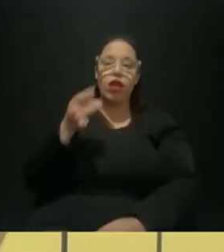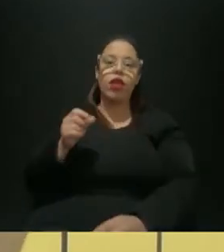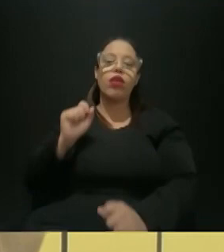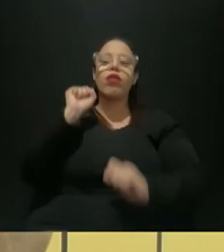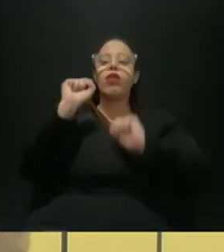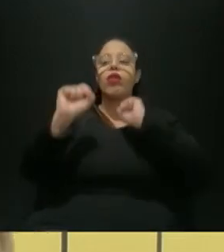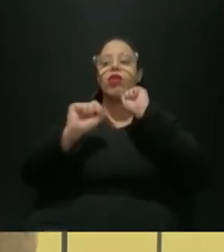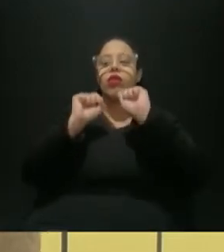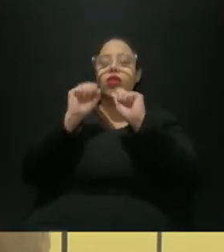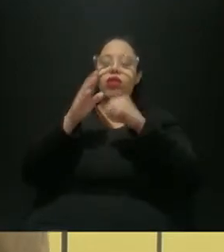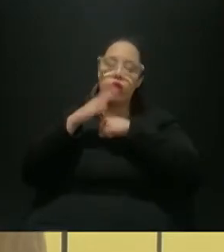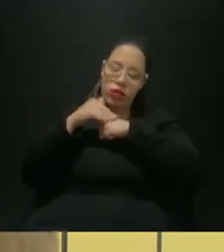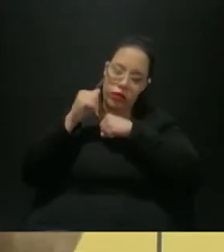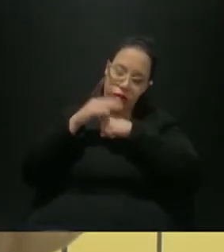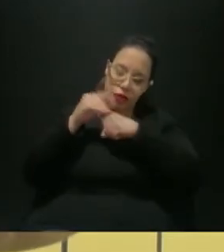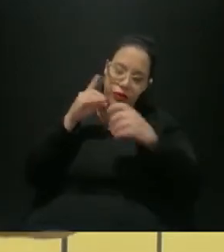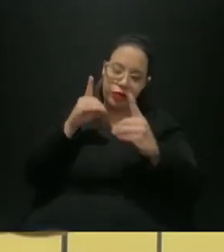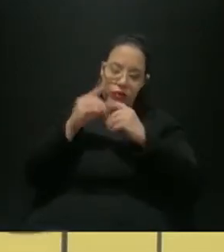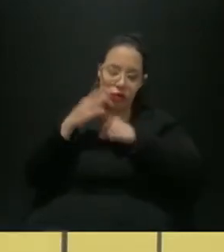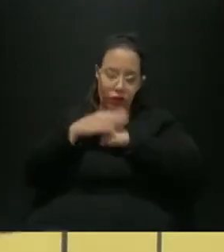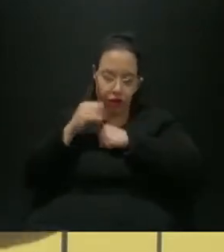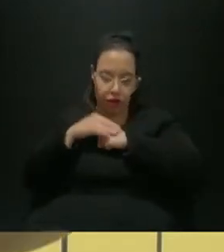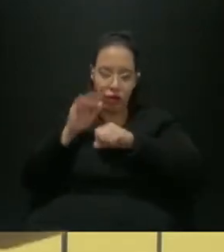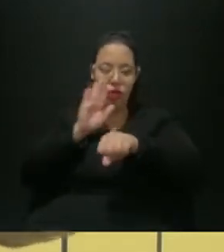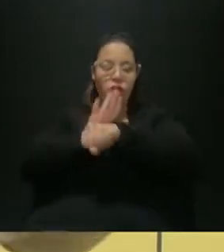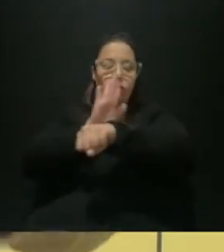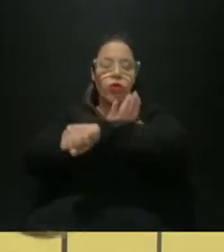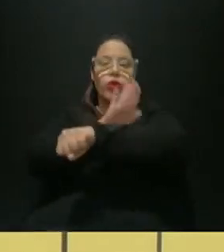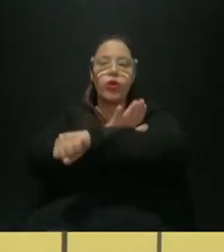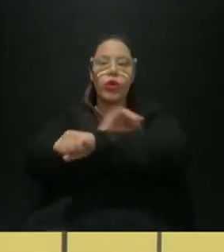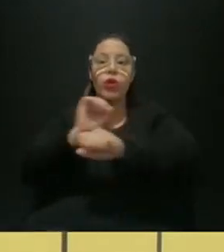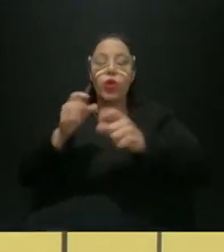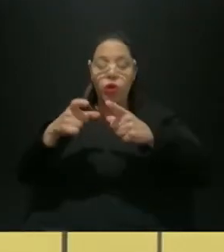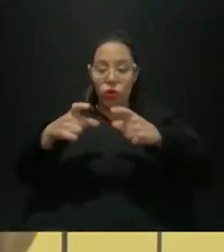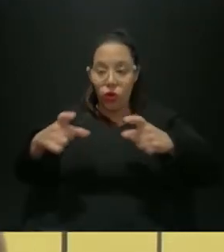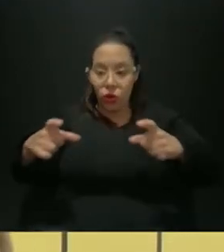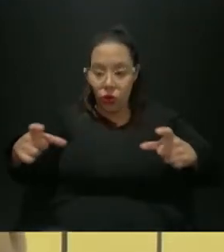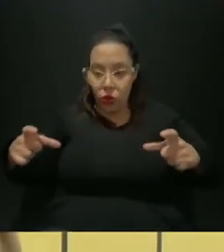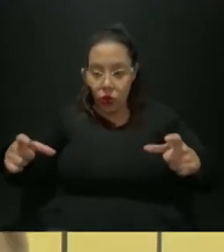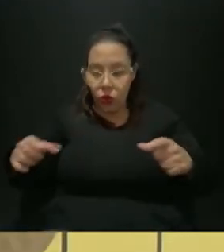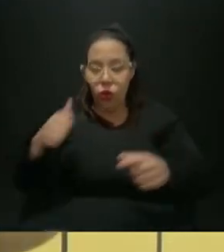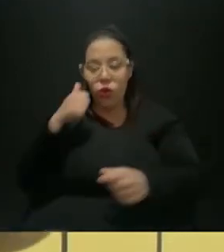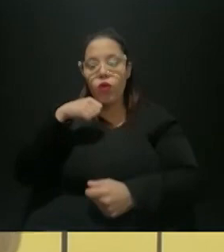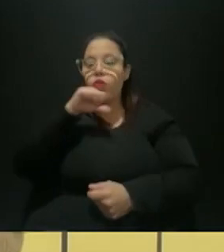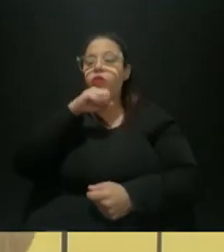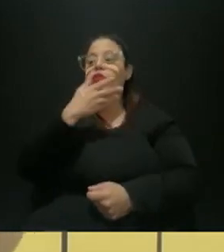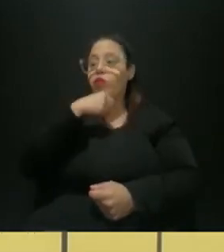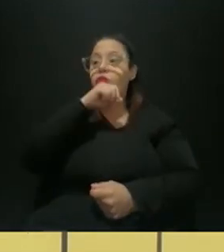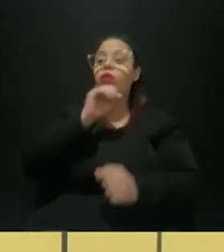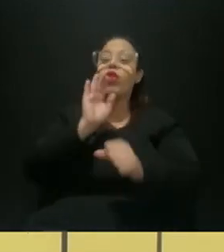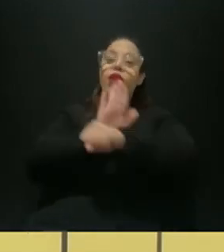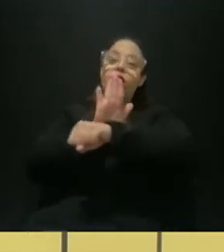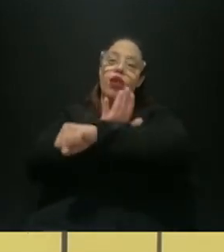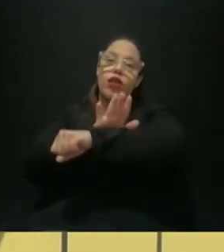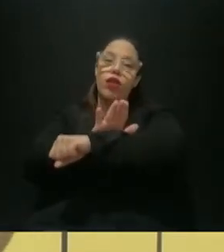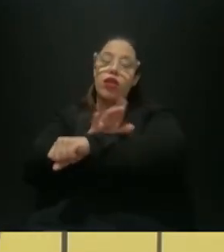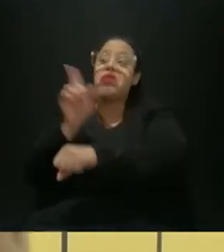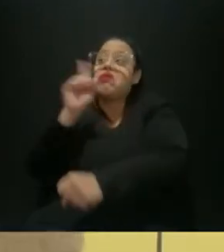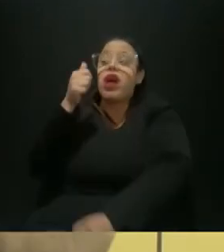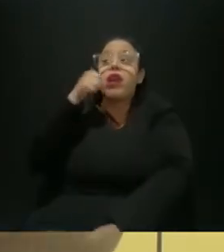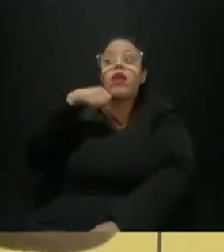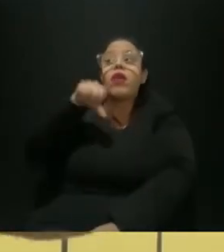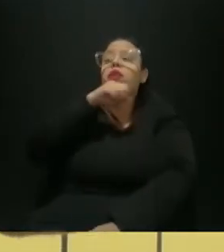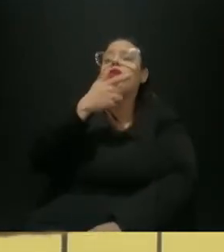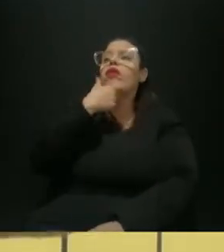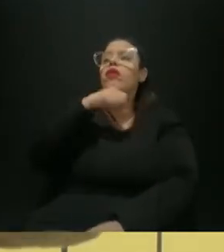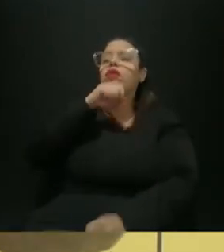atenção, quem é que cuida delas, como é que está o espaço do pai e da mãe nesse cuidado. Não é que a mãe não pode trabalhar, nem o pai, não. Sim, mas como é